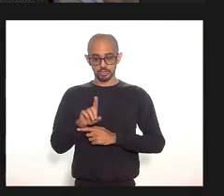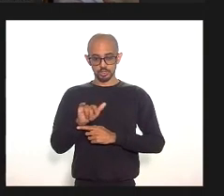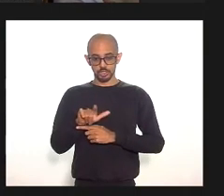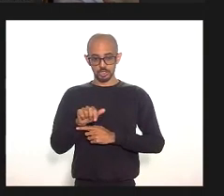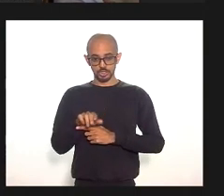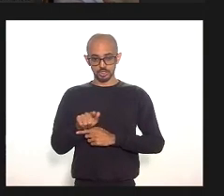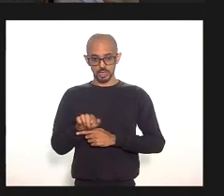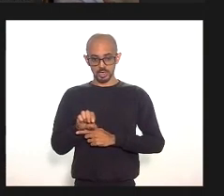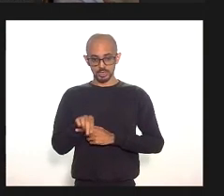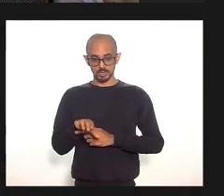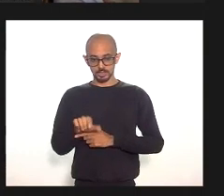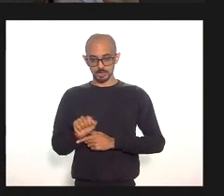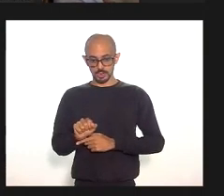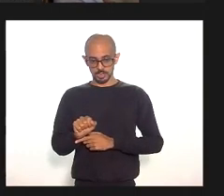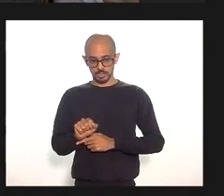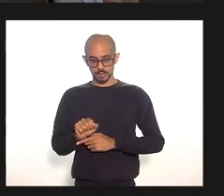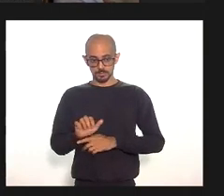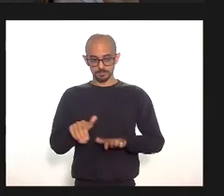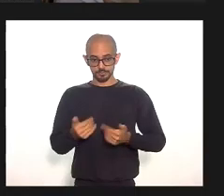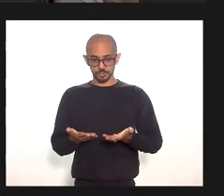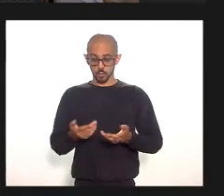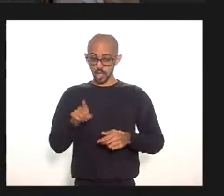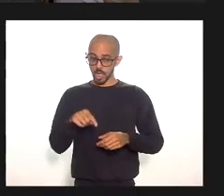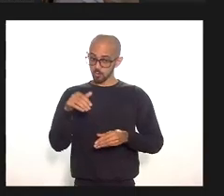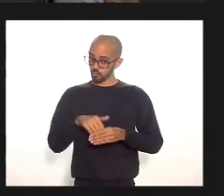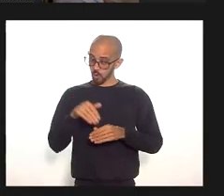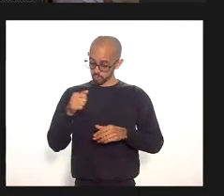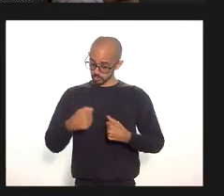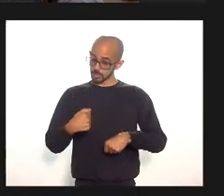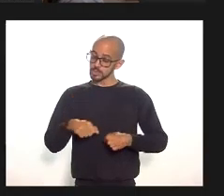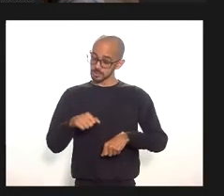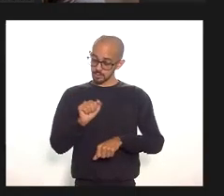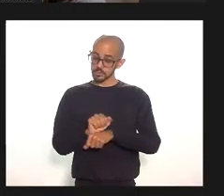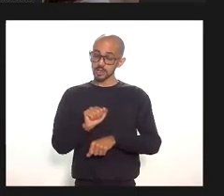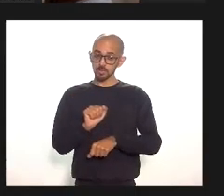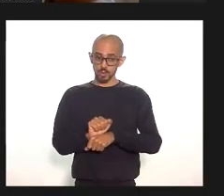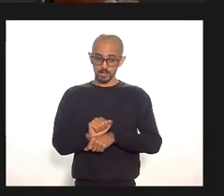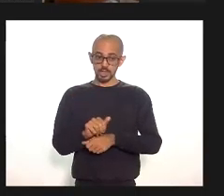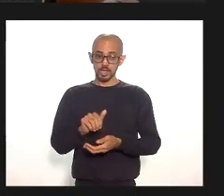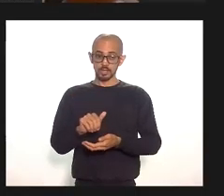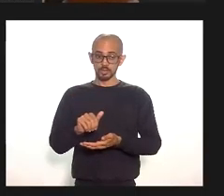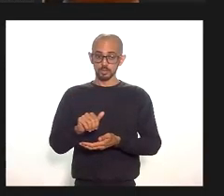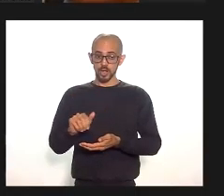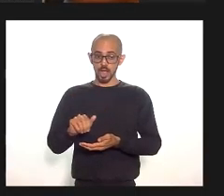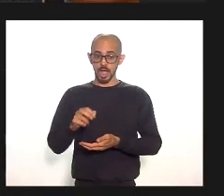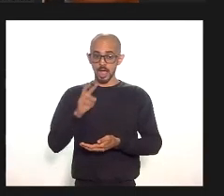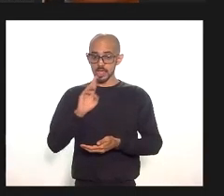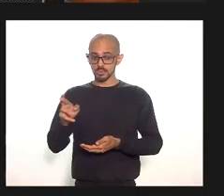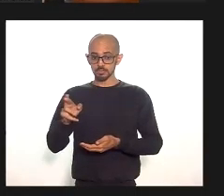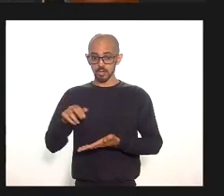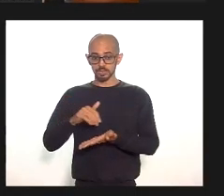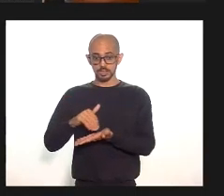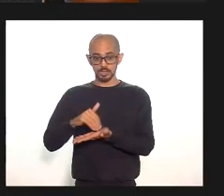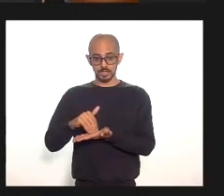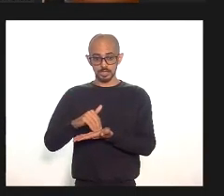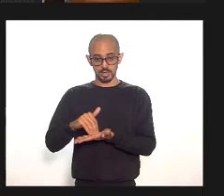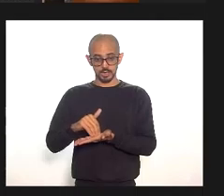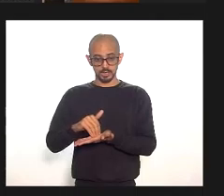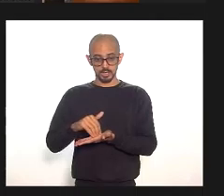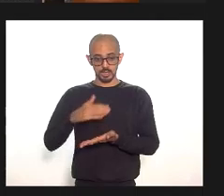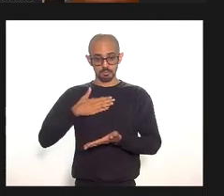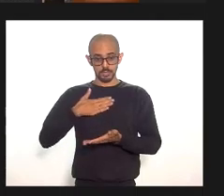ele deveria ser aguardado o resultado da secretaria. O que eu estou preocupada